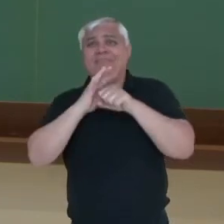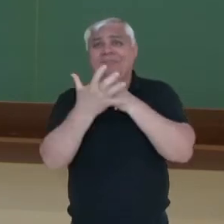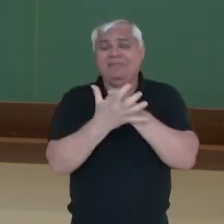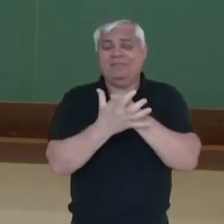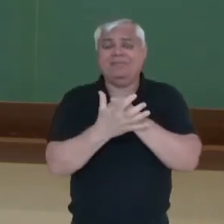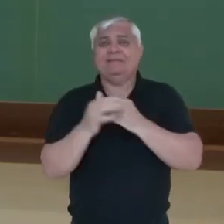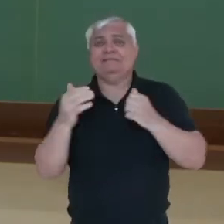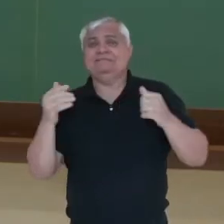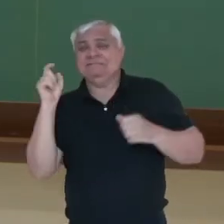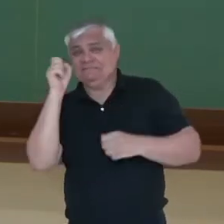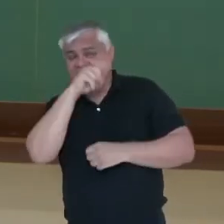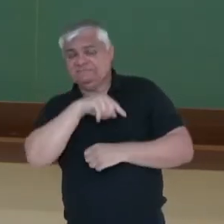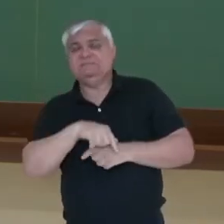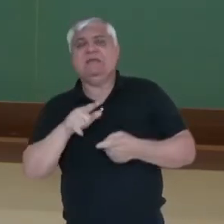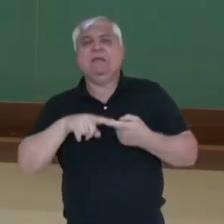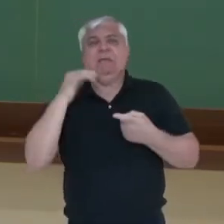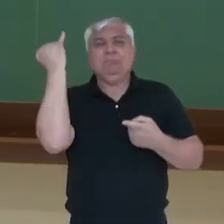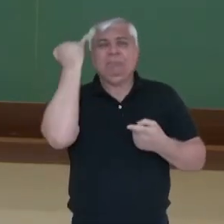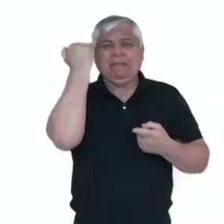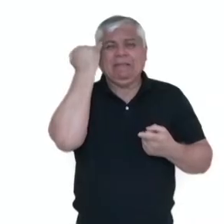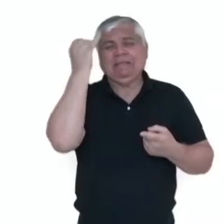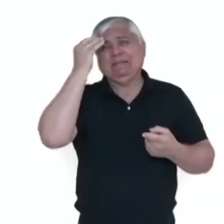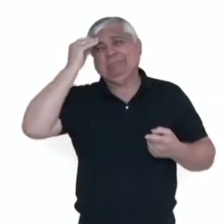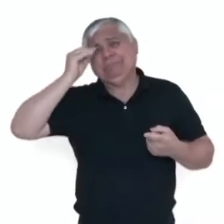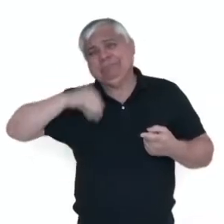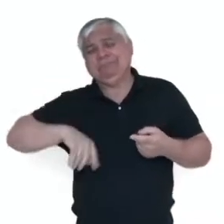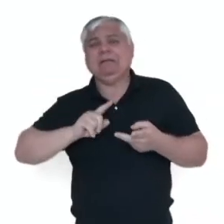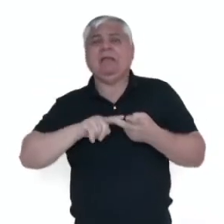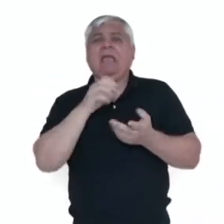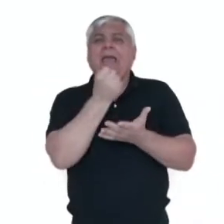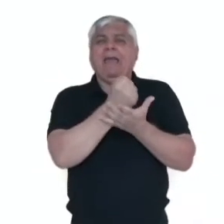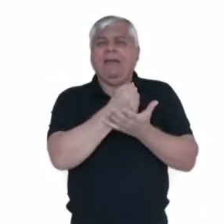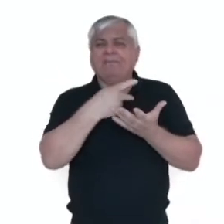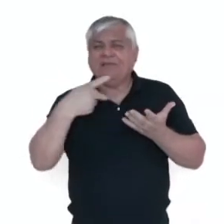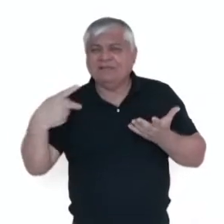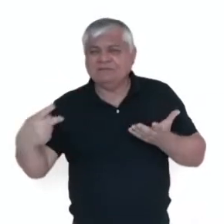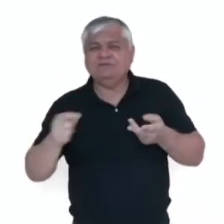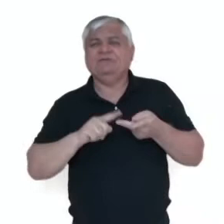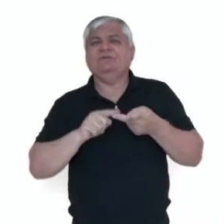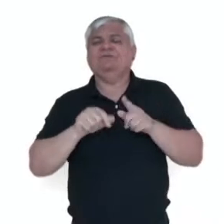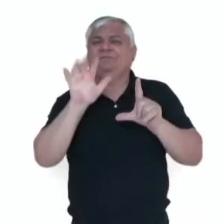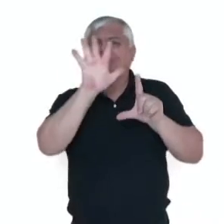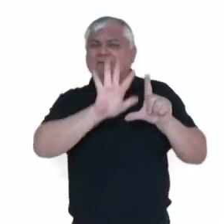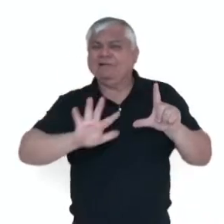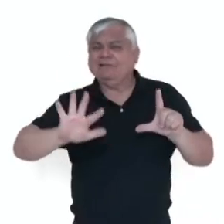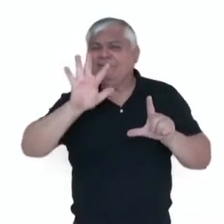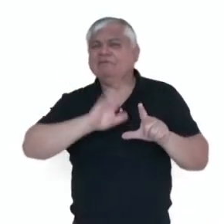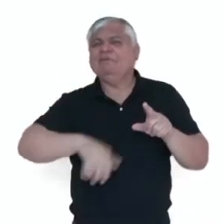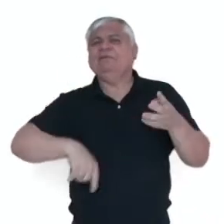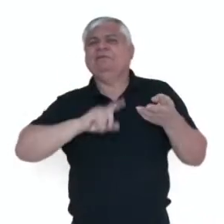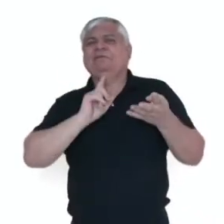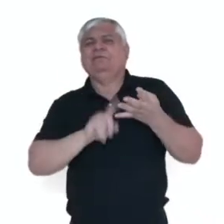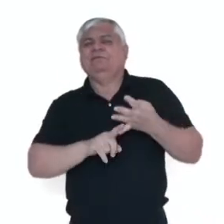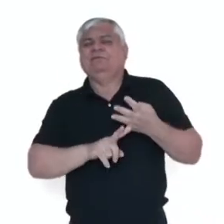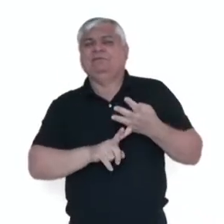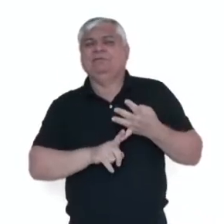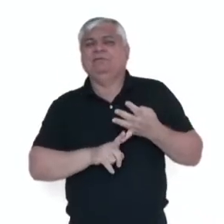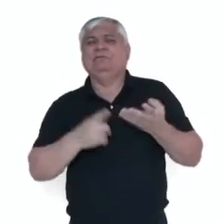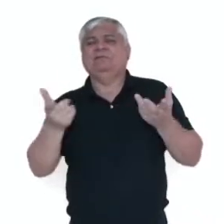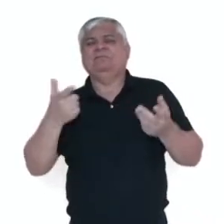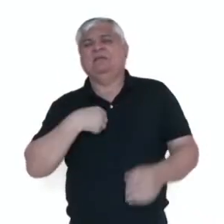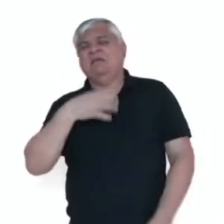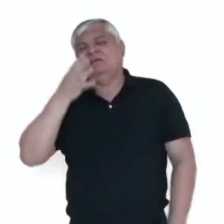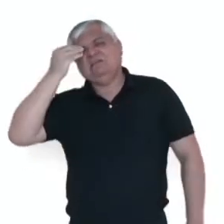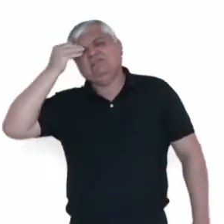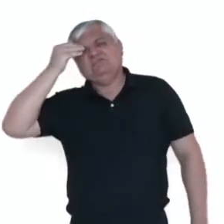Lidar com a preguiça, ter que lidar com os aplicativos e novas plataformas virtuais, né? O